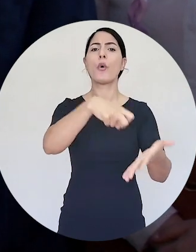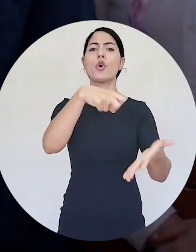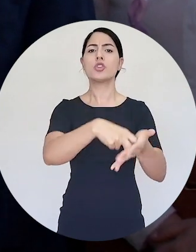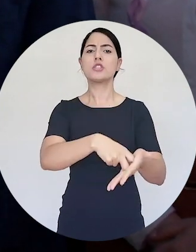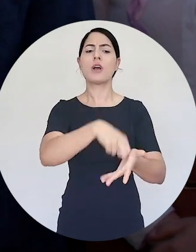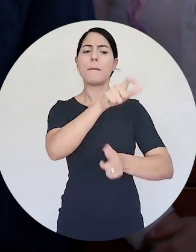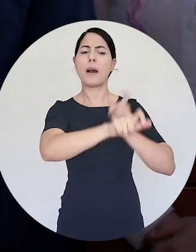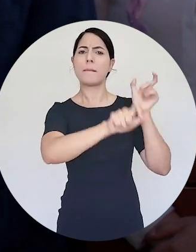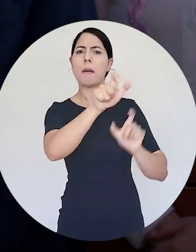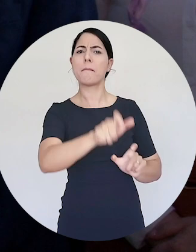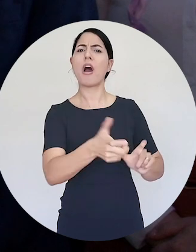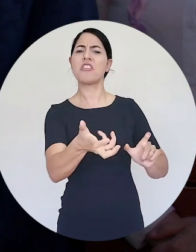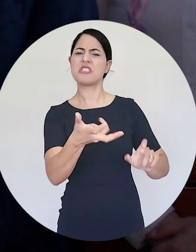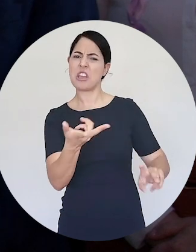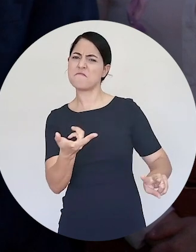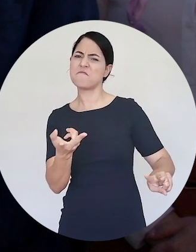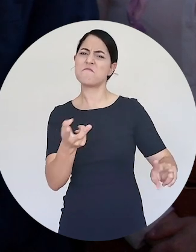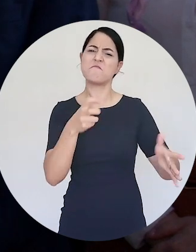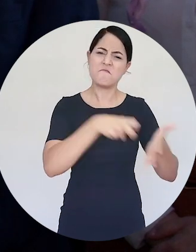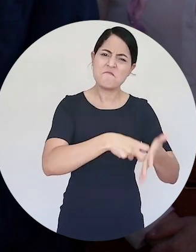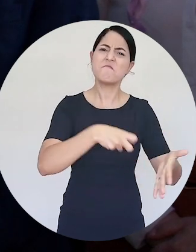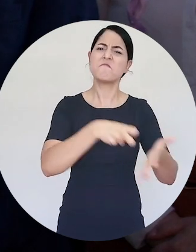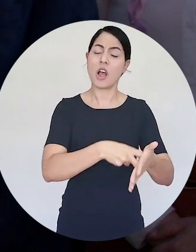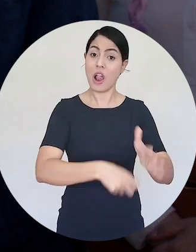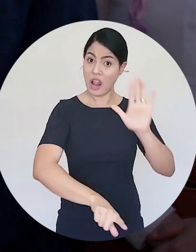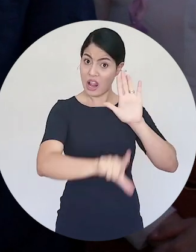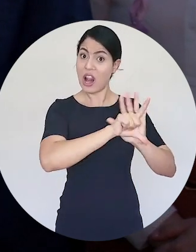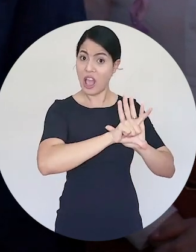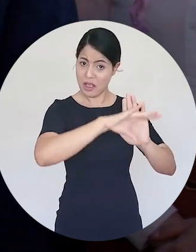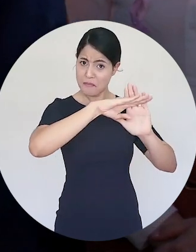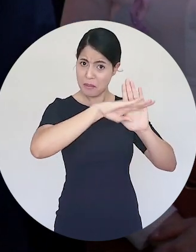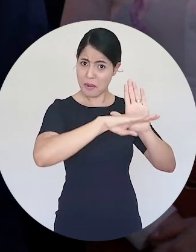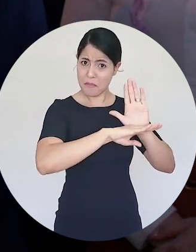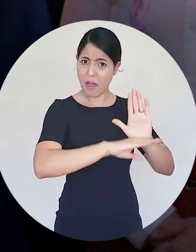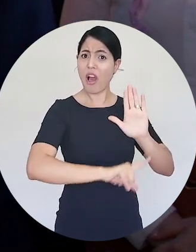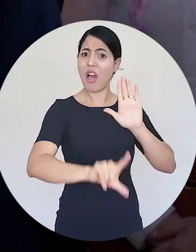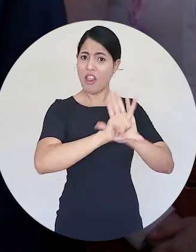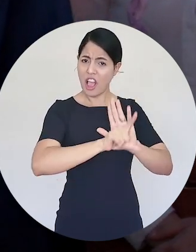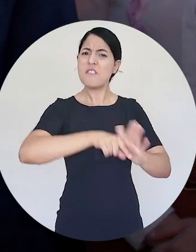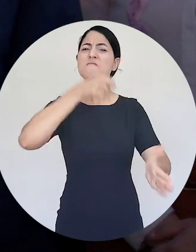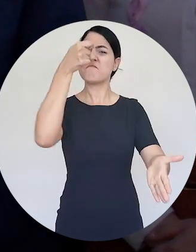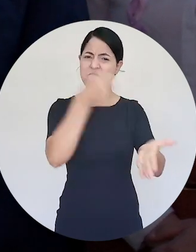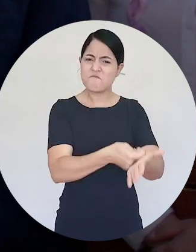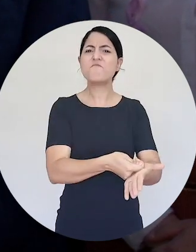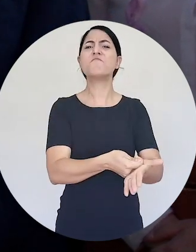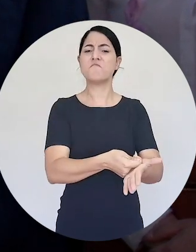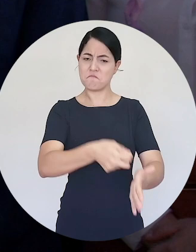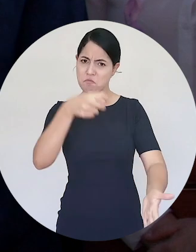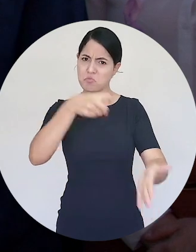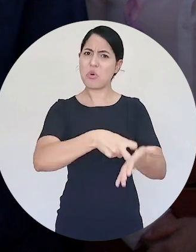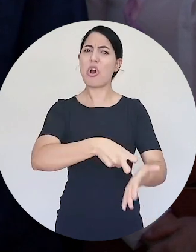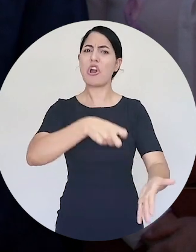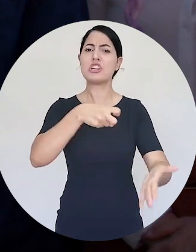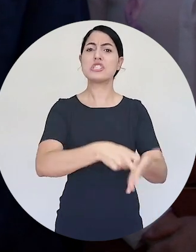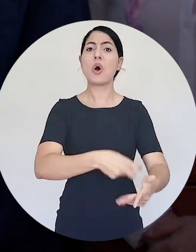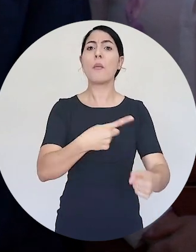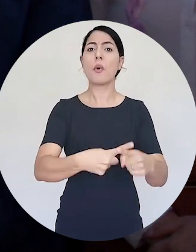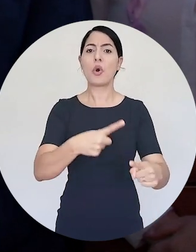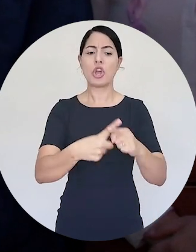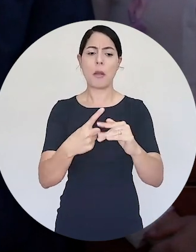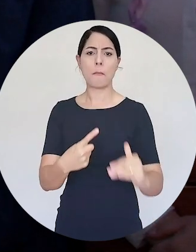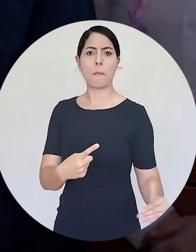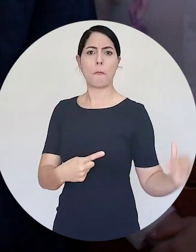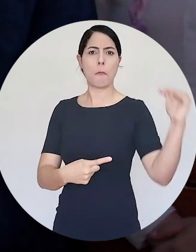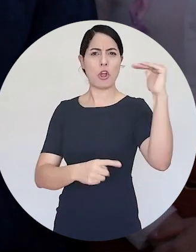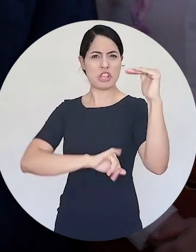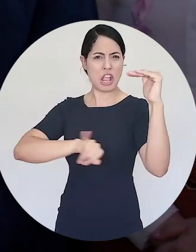a punição dentro da lei, dentro do que determina a legislação, a punição daqueles que